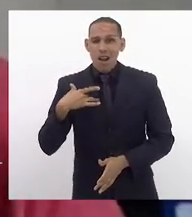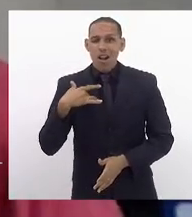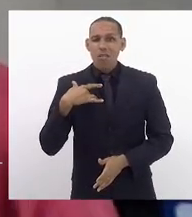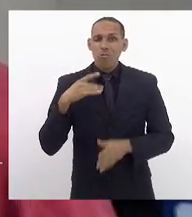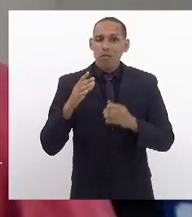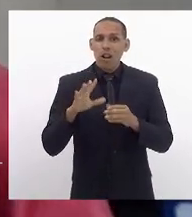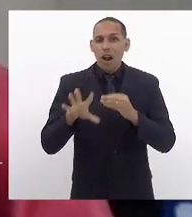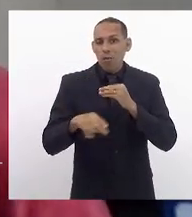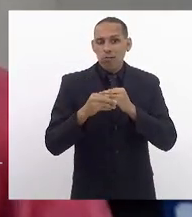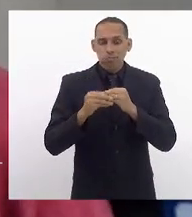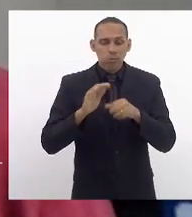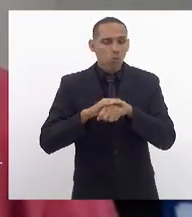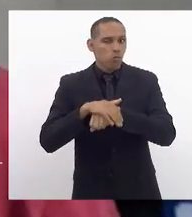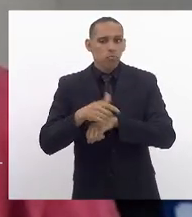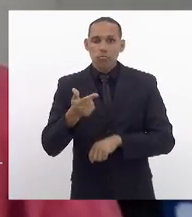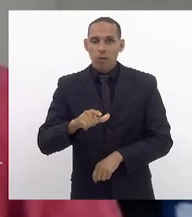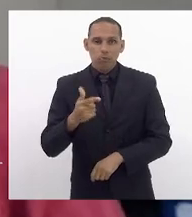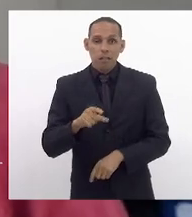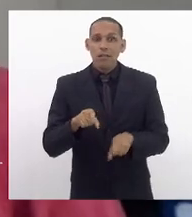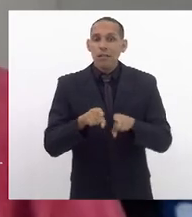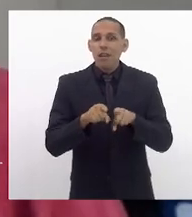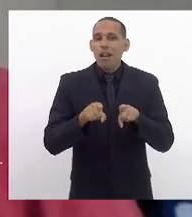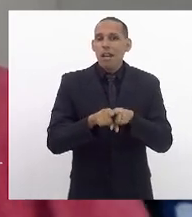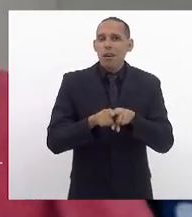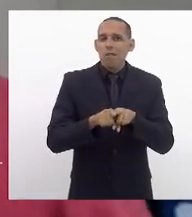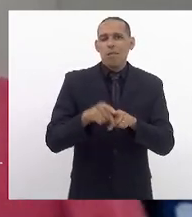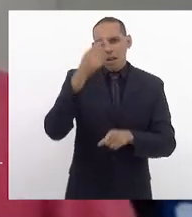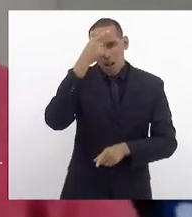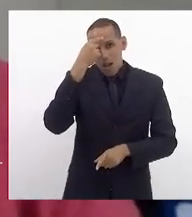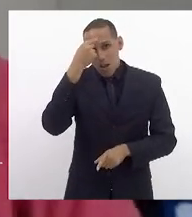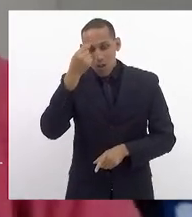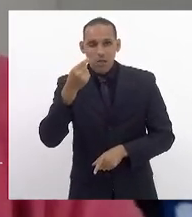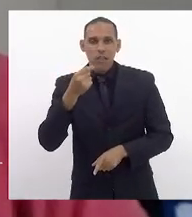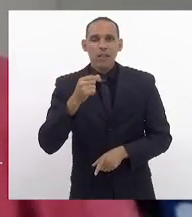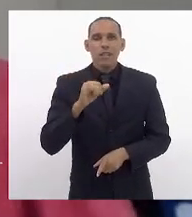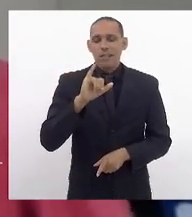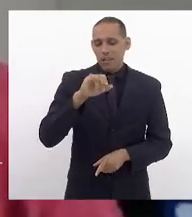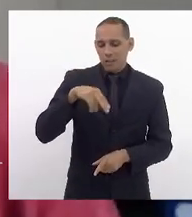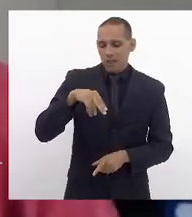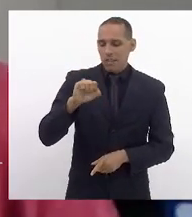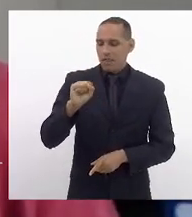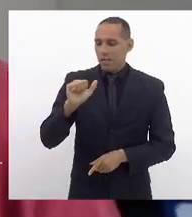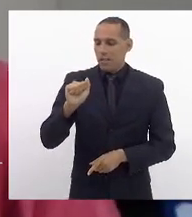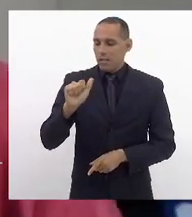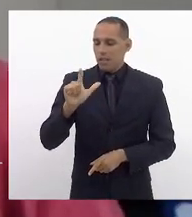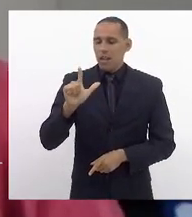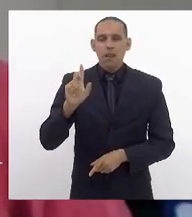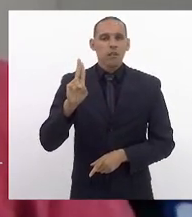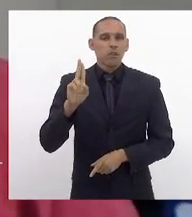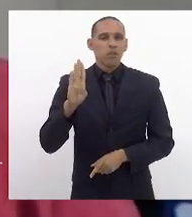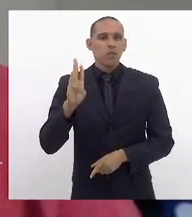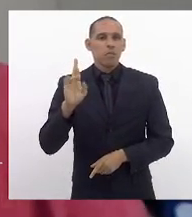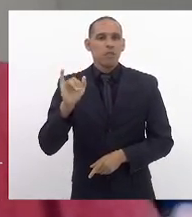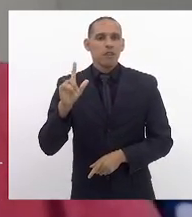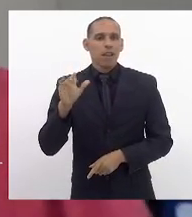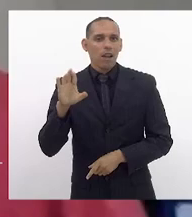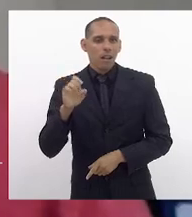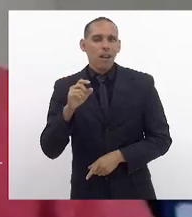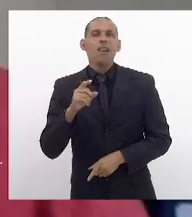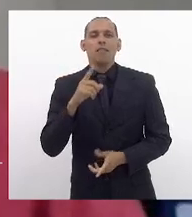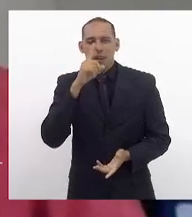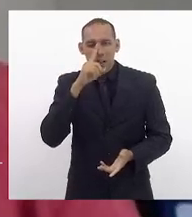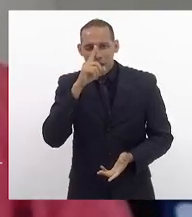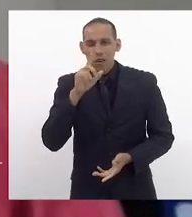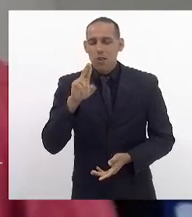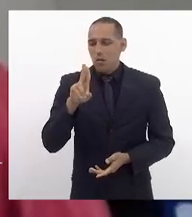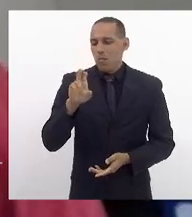Nas universidades, a gente segue sem ter pagamento de insalubridade, inclusive para profissionais que trabalham em laboratórios perigosos, na UENF, na